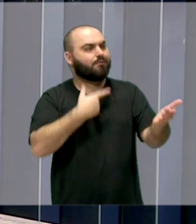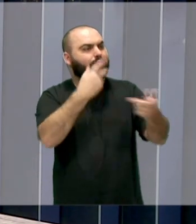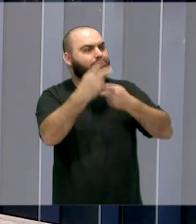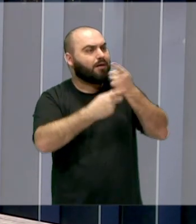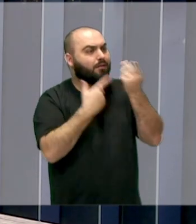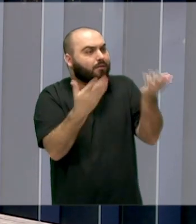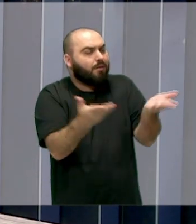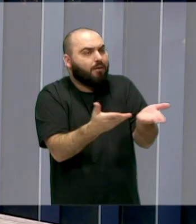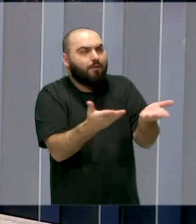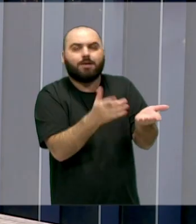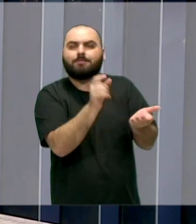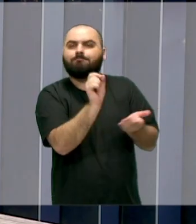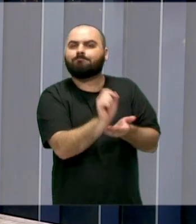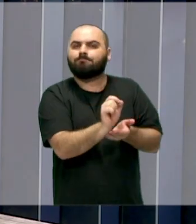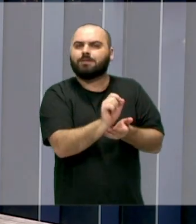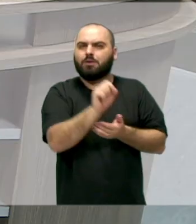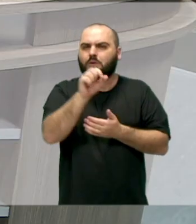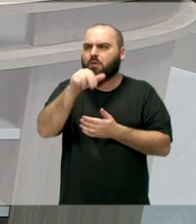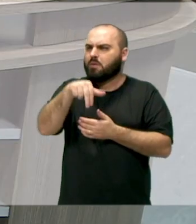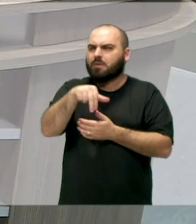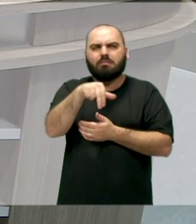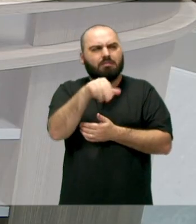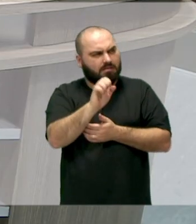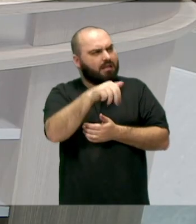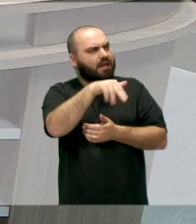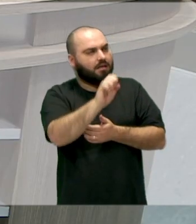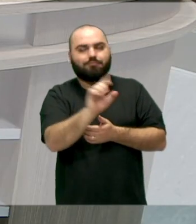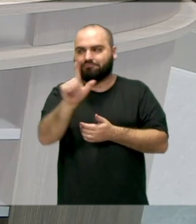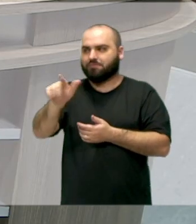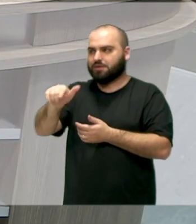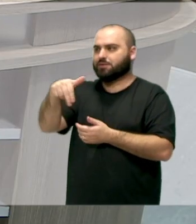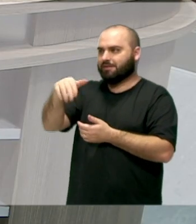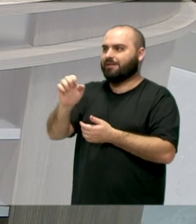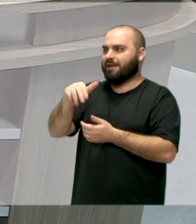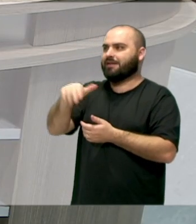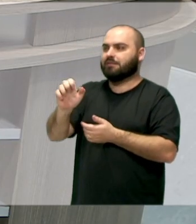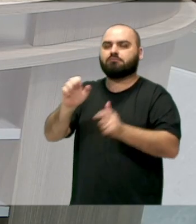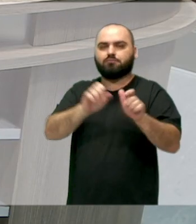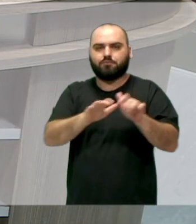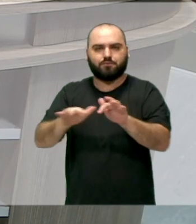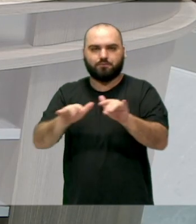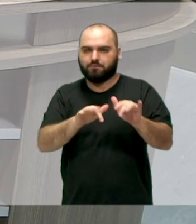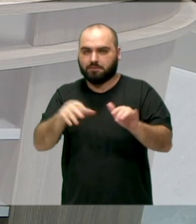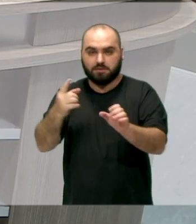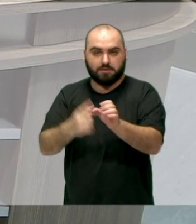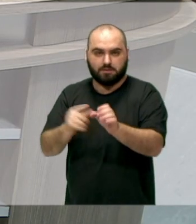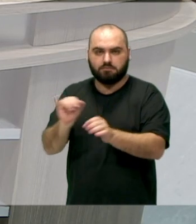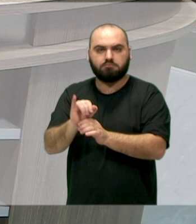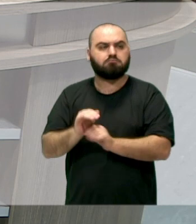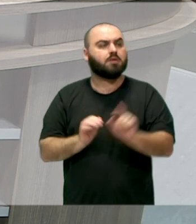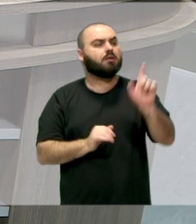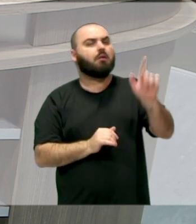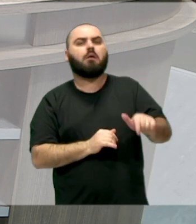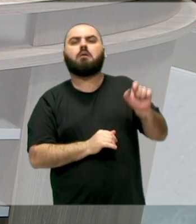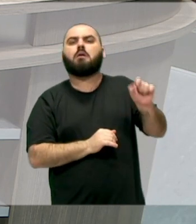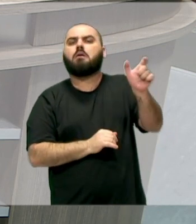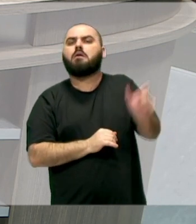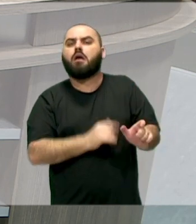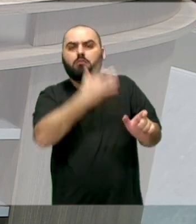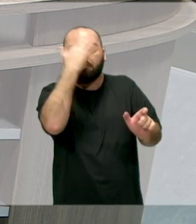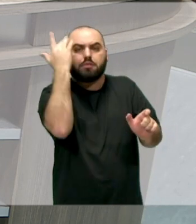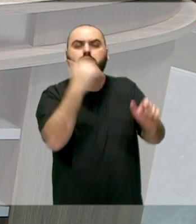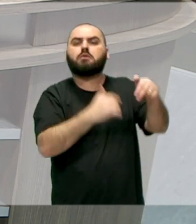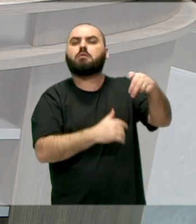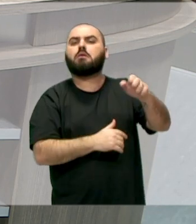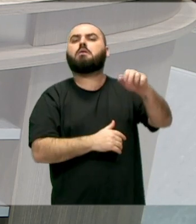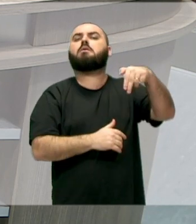falou, o Nene, é isso? Nene, isso. Pianista e tal daqui, Quem foi esse Nene? Conta